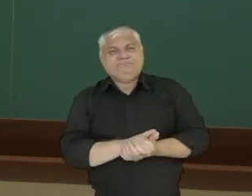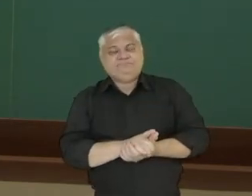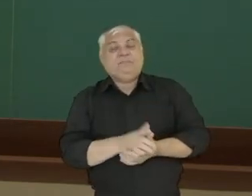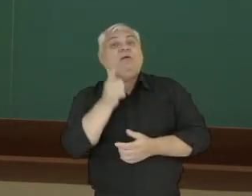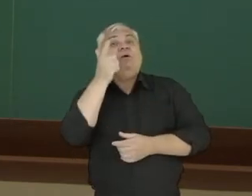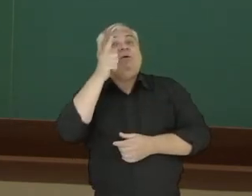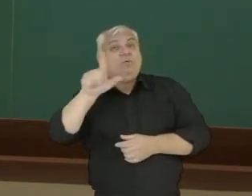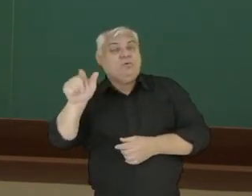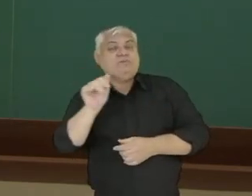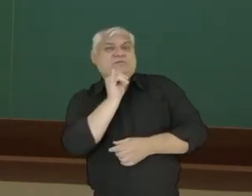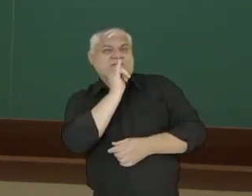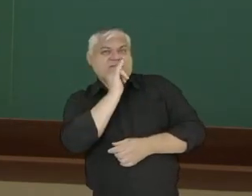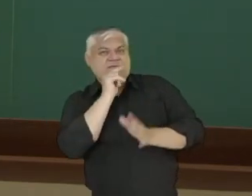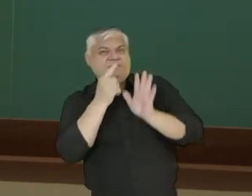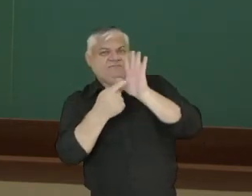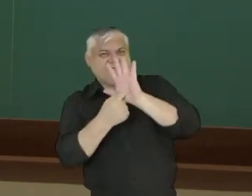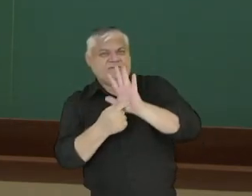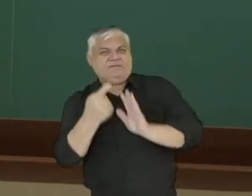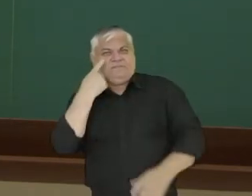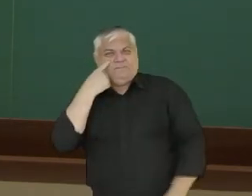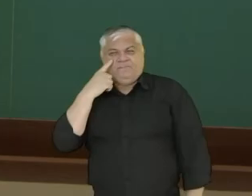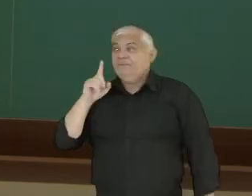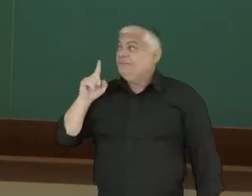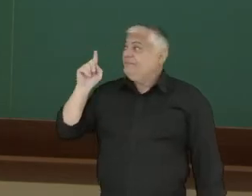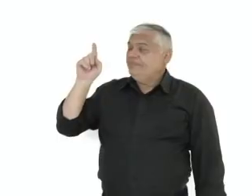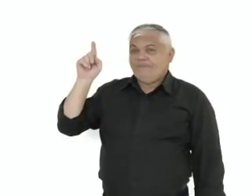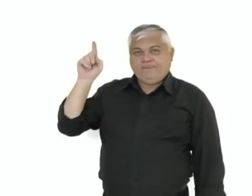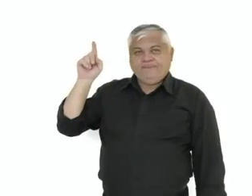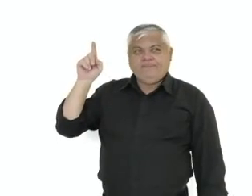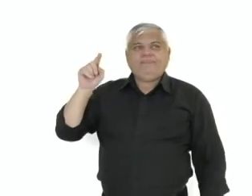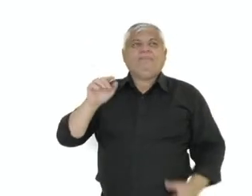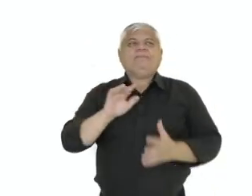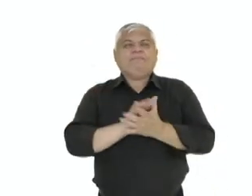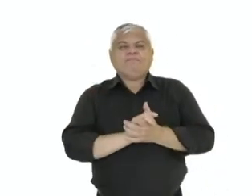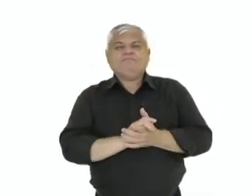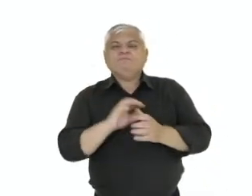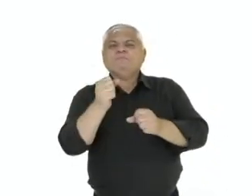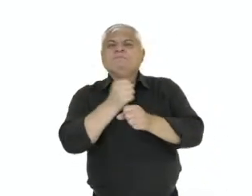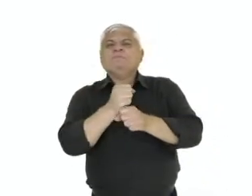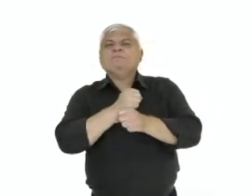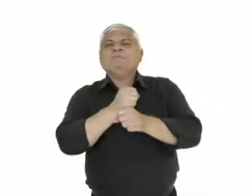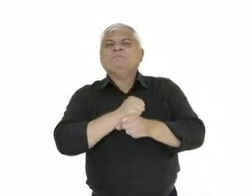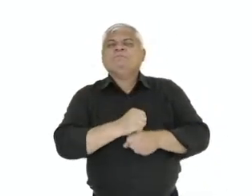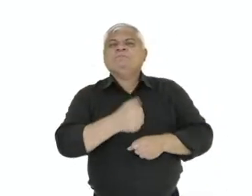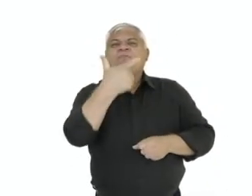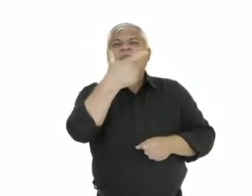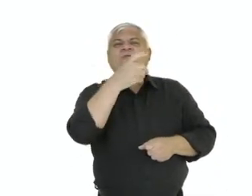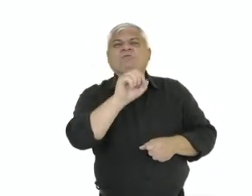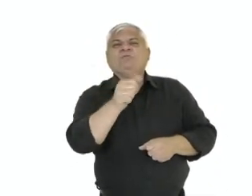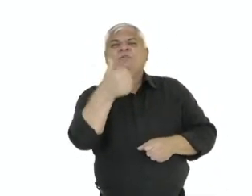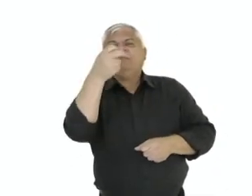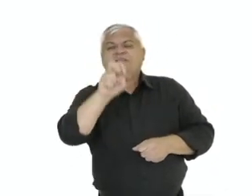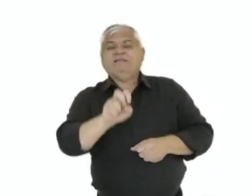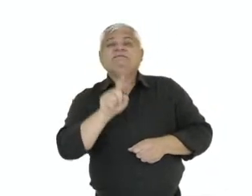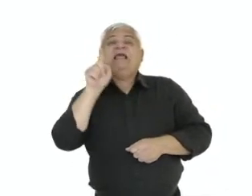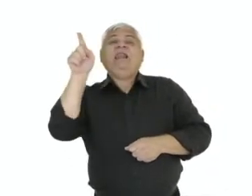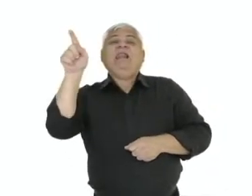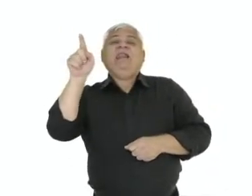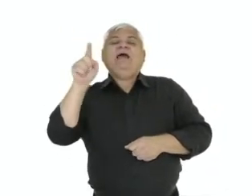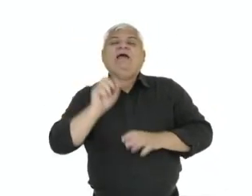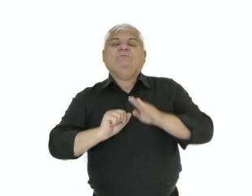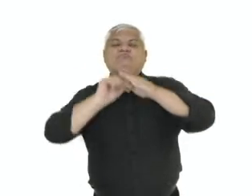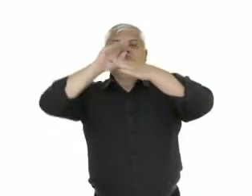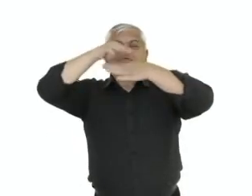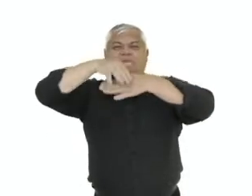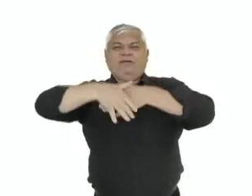muito parecida é essa que a gente vai ver aqui na tela, ó, que é em 2015 o acidente com a barragem de Fundão em Mariana, que devastou